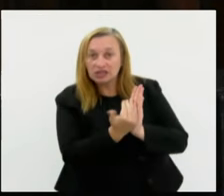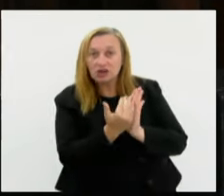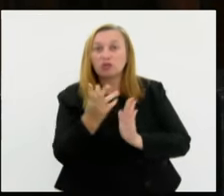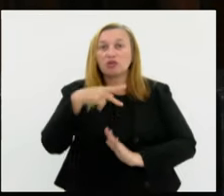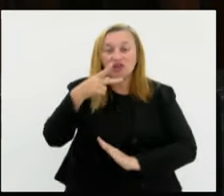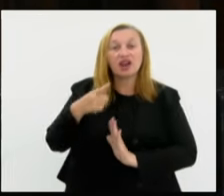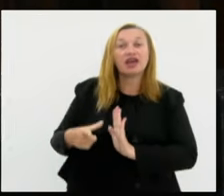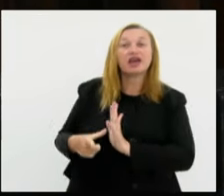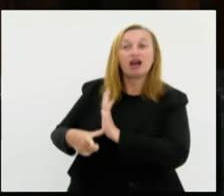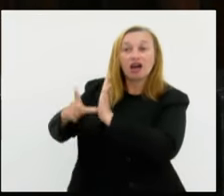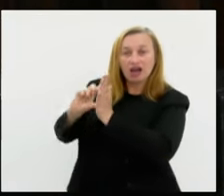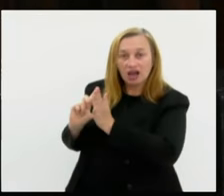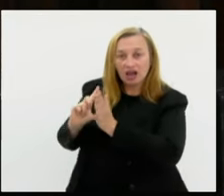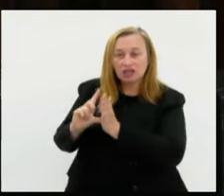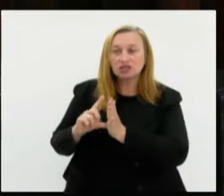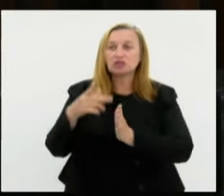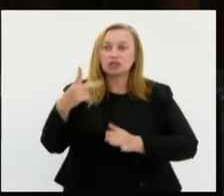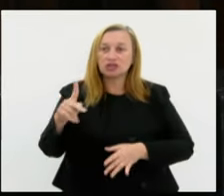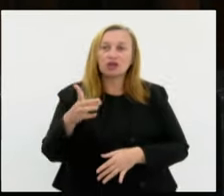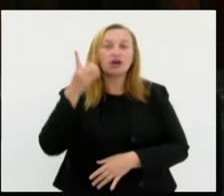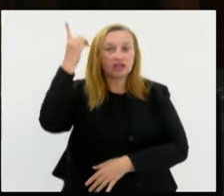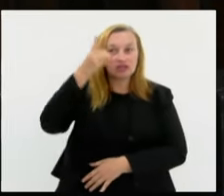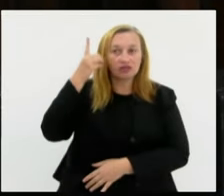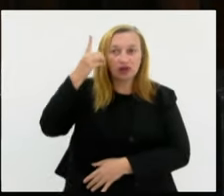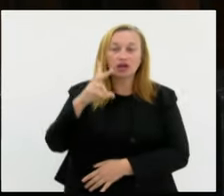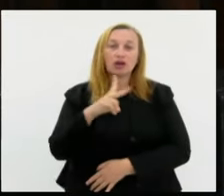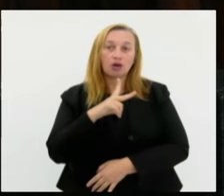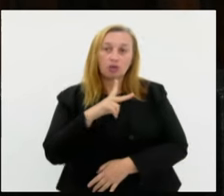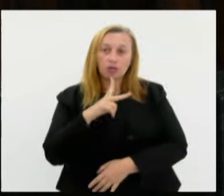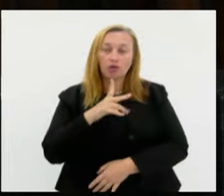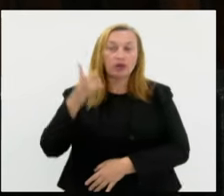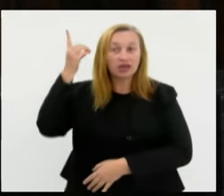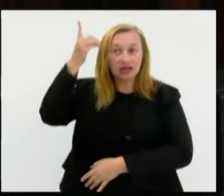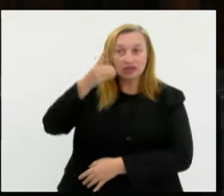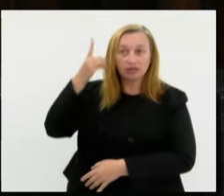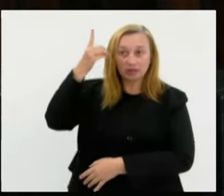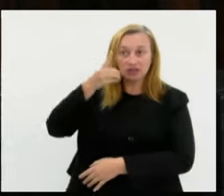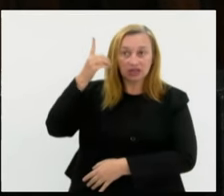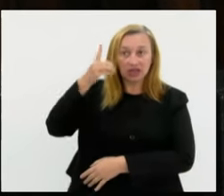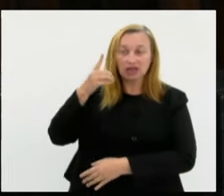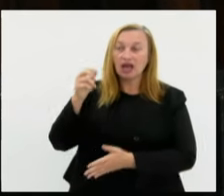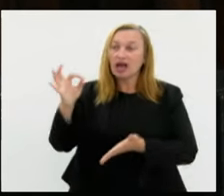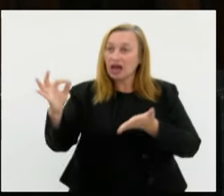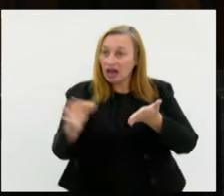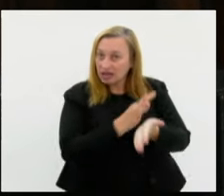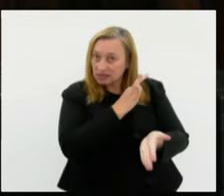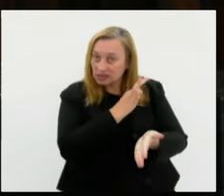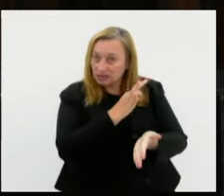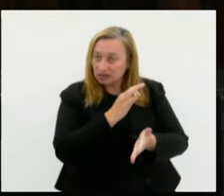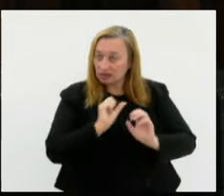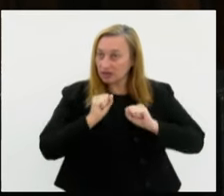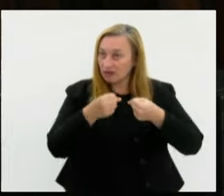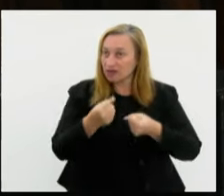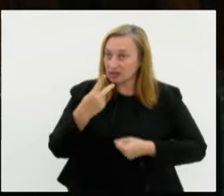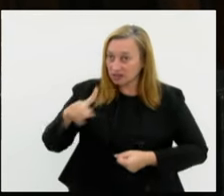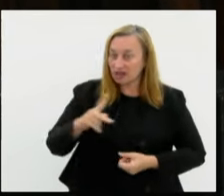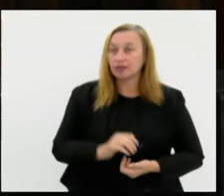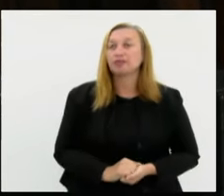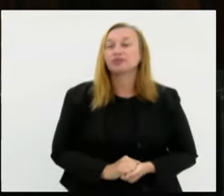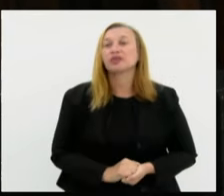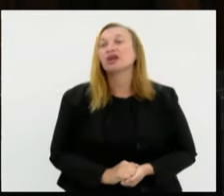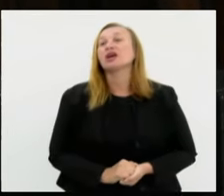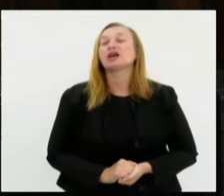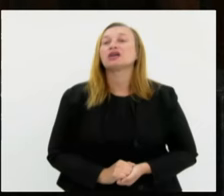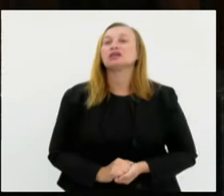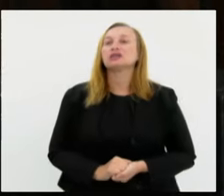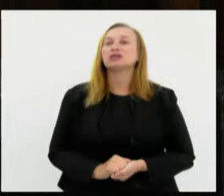anteriormente, por meio de seus advogados e ela própria, assinando a sua defesa. A síntese